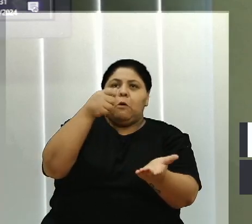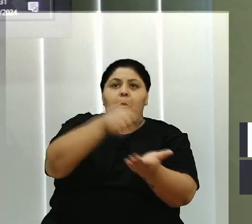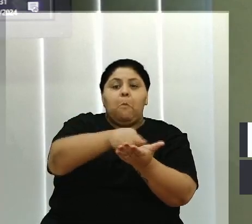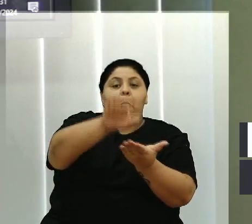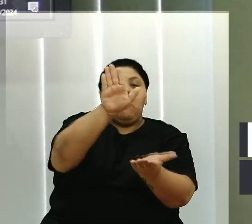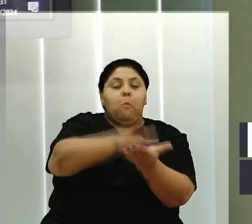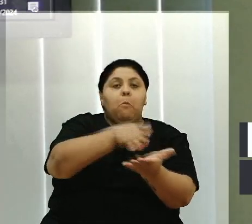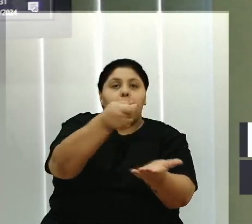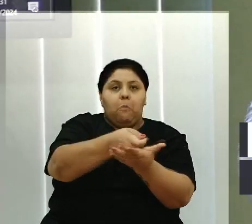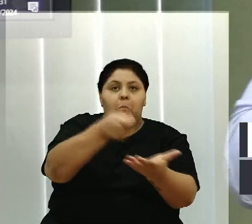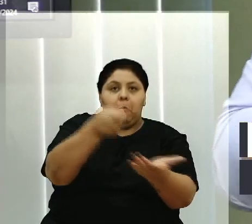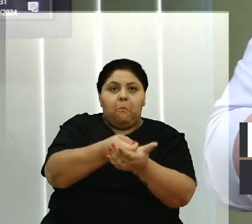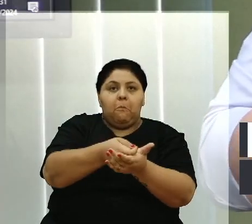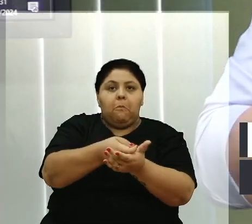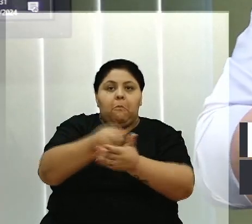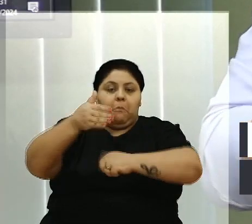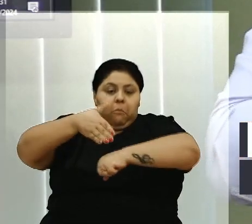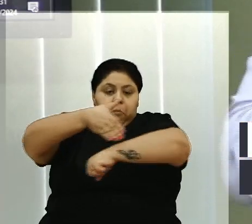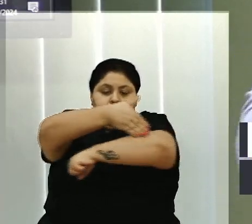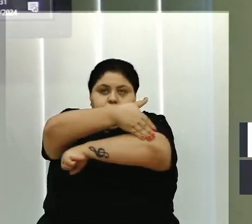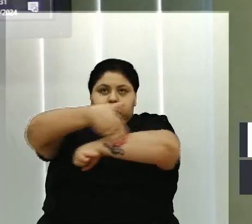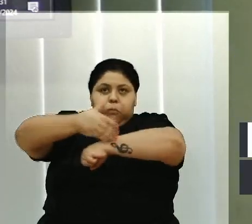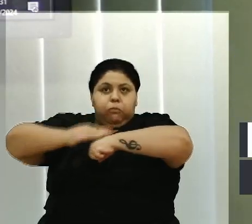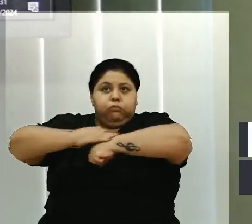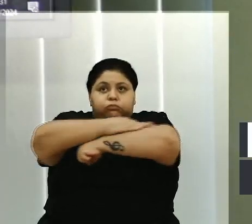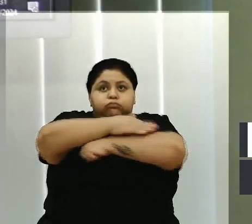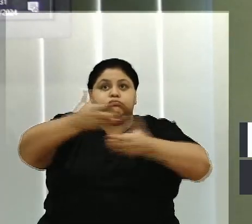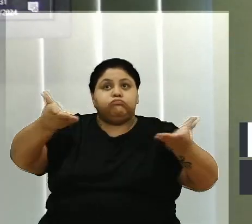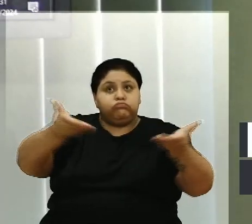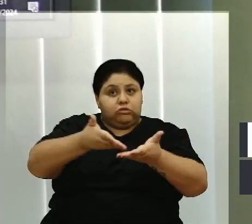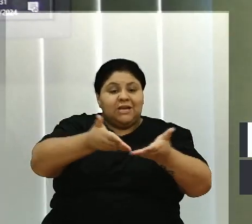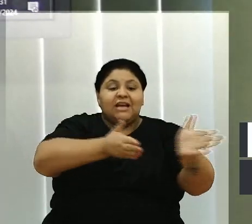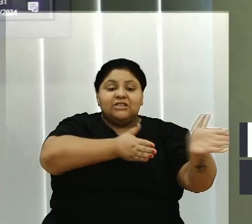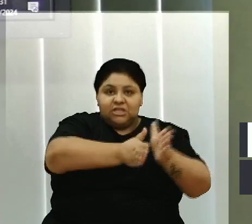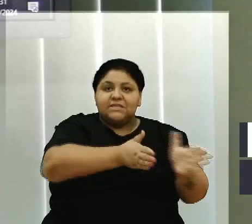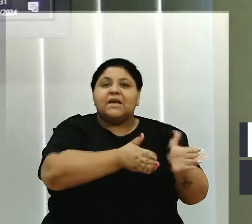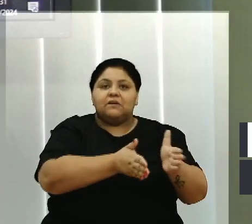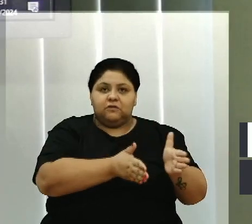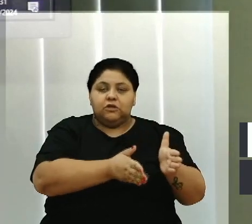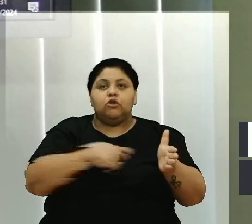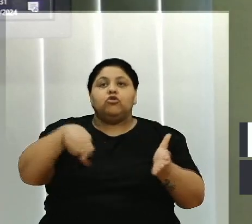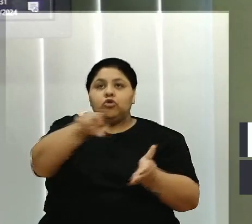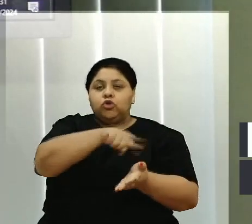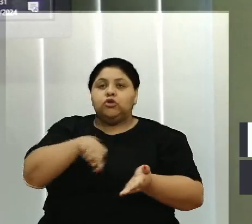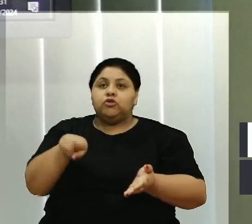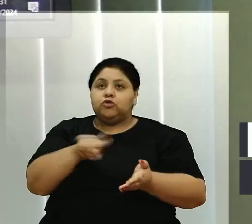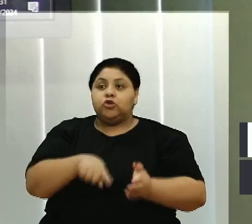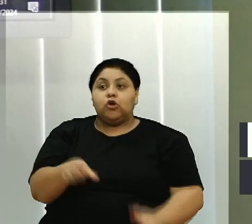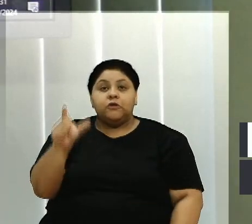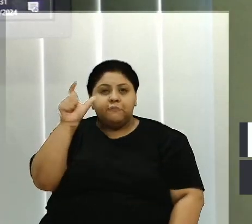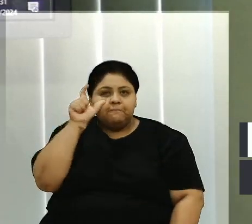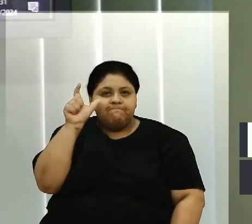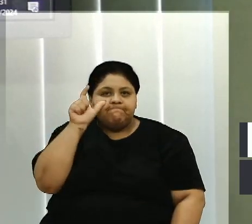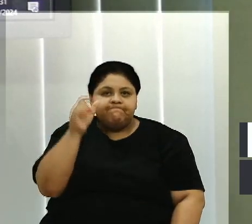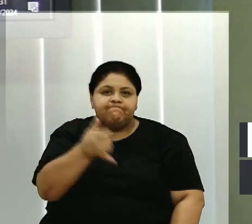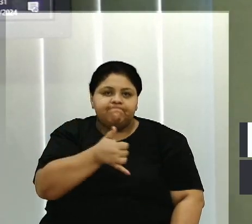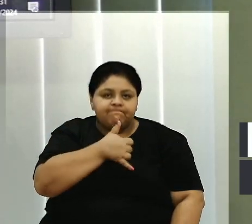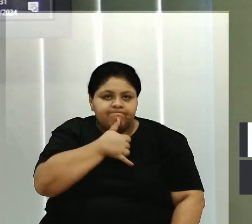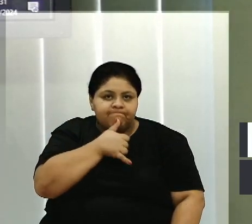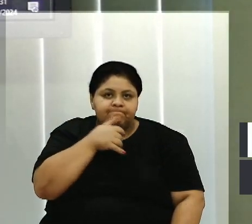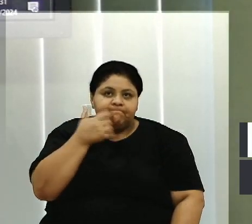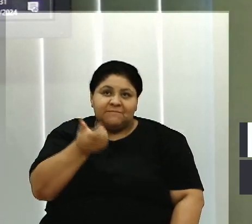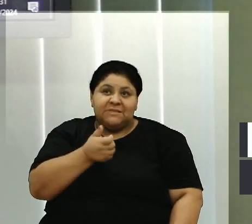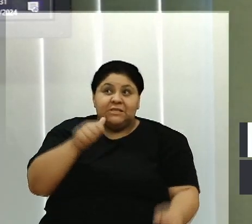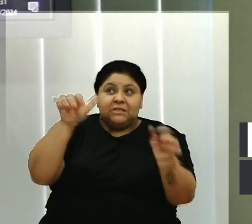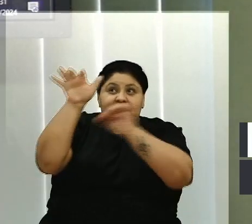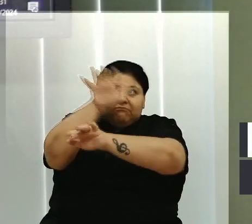da pavimentação asfáltica, já poderia ser uma via de acesso. E nós vimos que, infelizmente, com essas